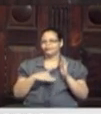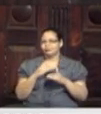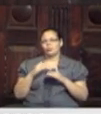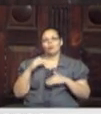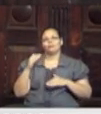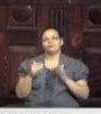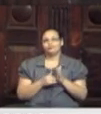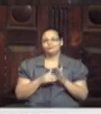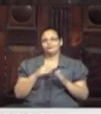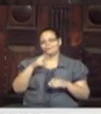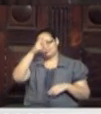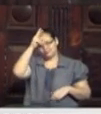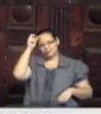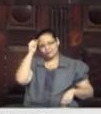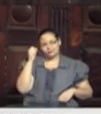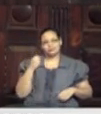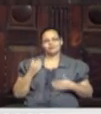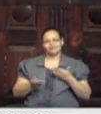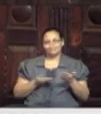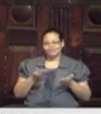os serviços públicos estão aí